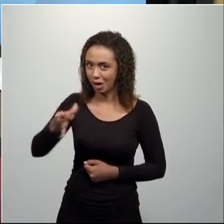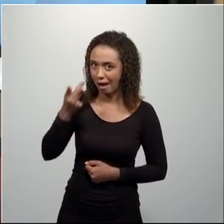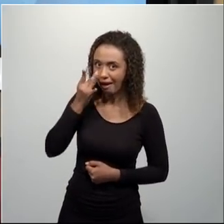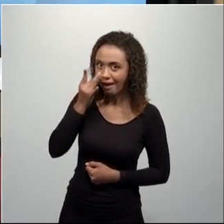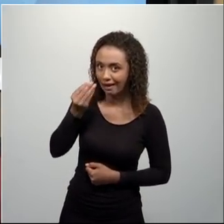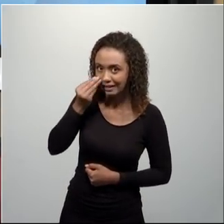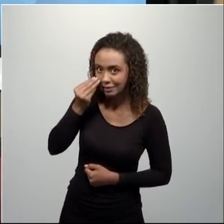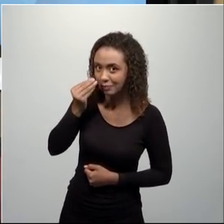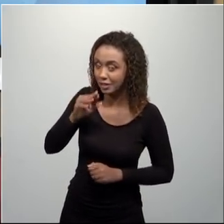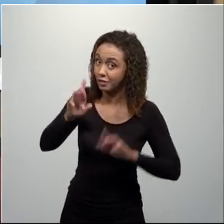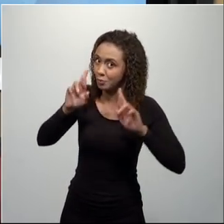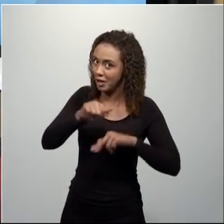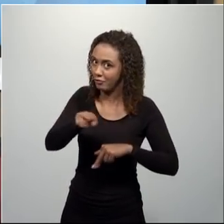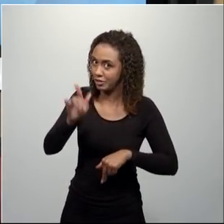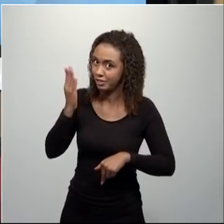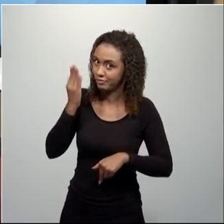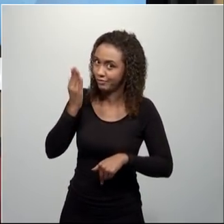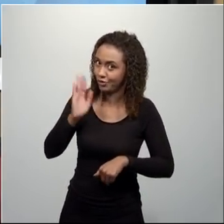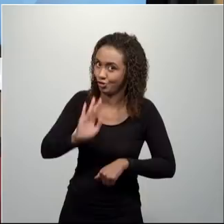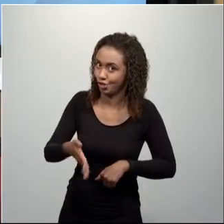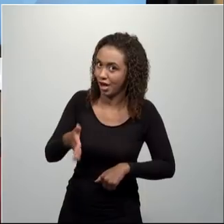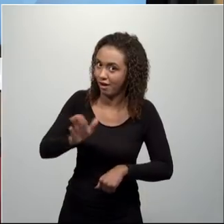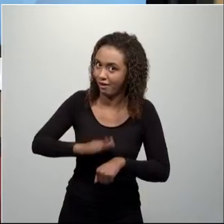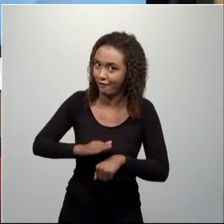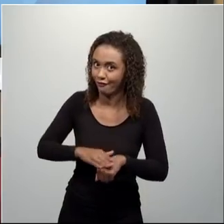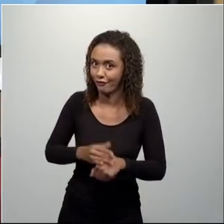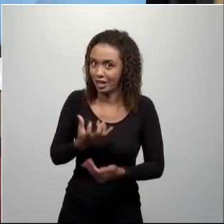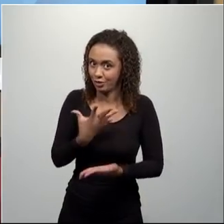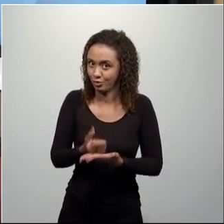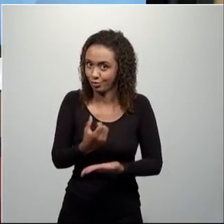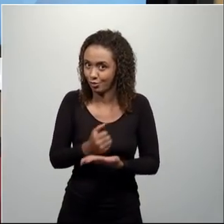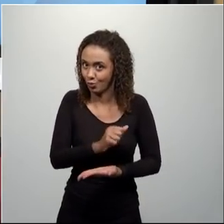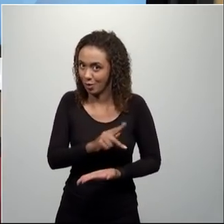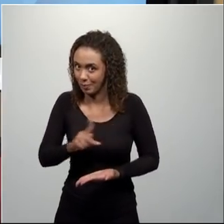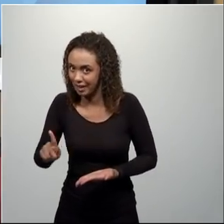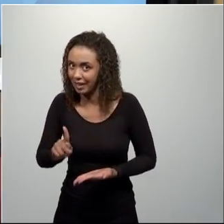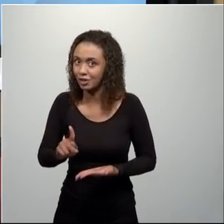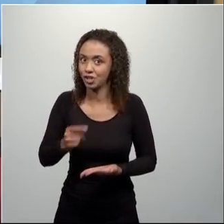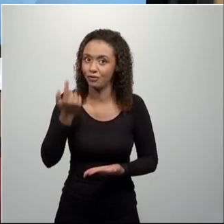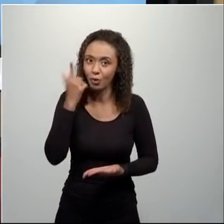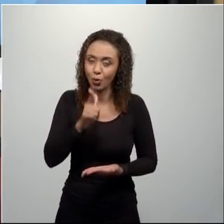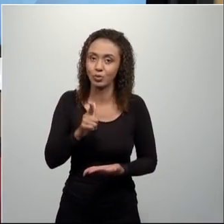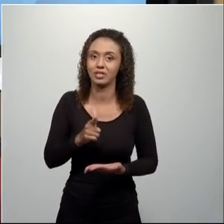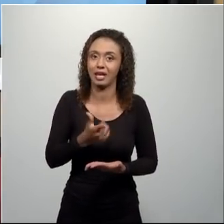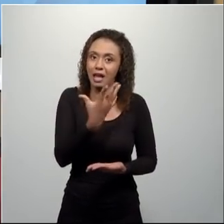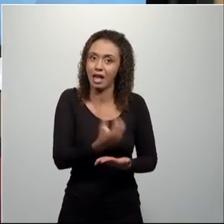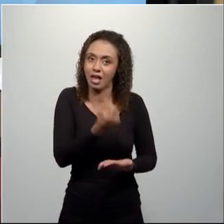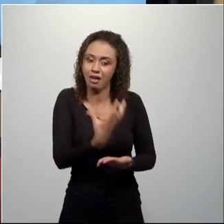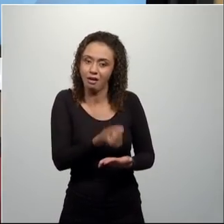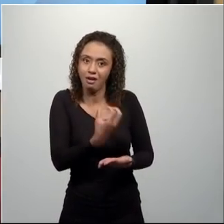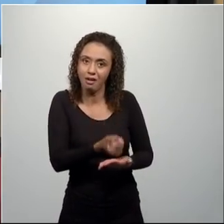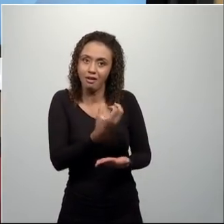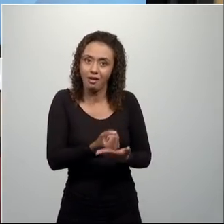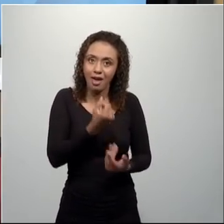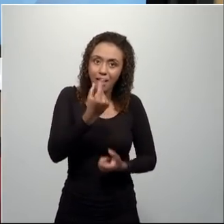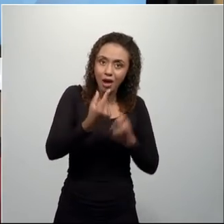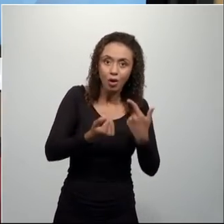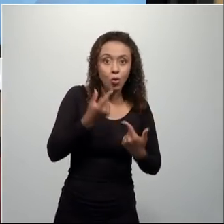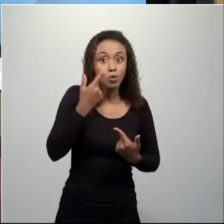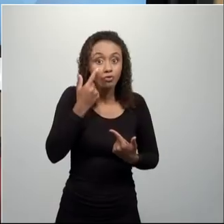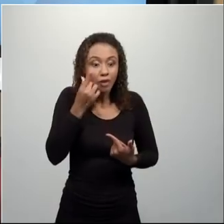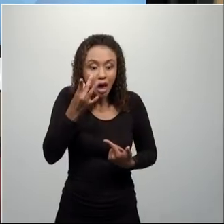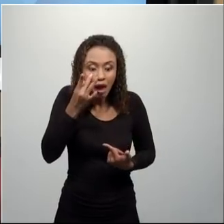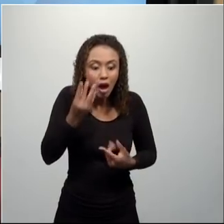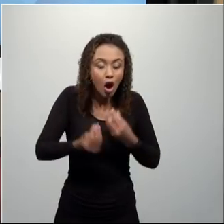tenha feito a parte experimental de usar o aplicativo em si para fazer download de arquivos e ver como acontece as coisas na prática a